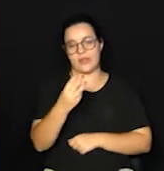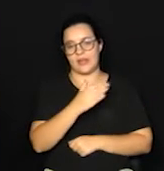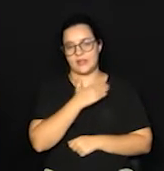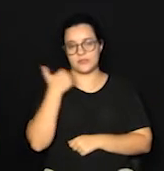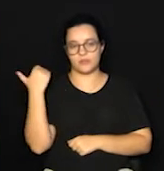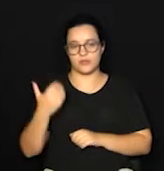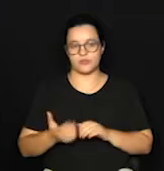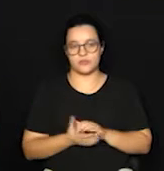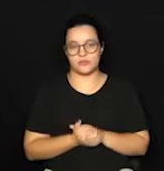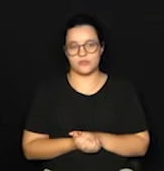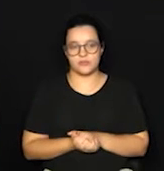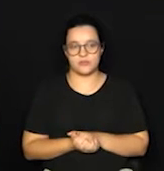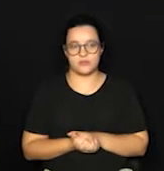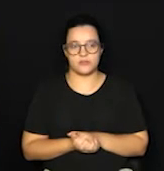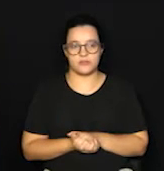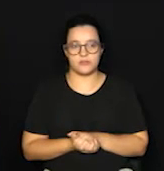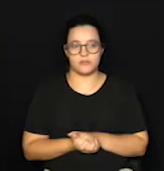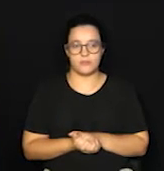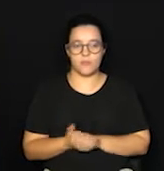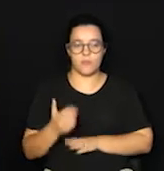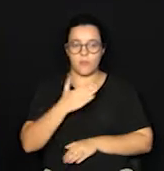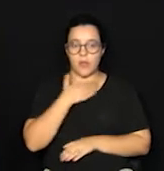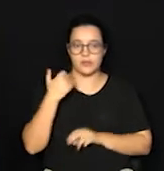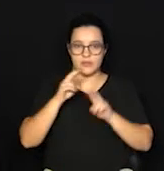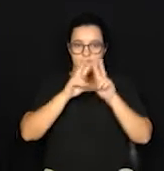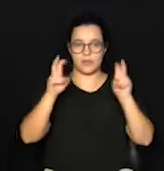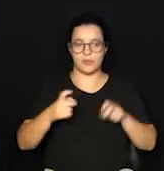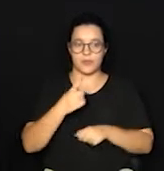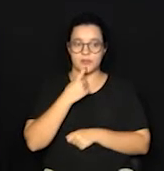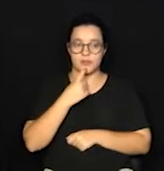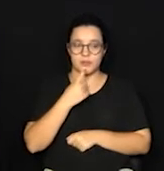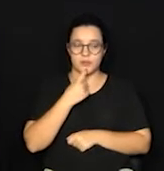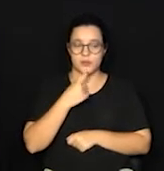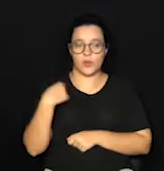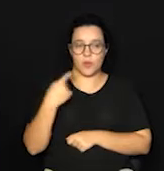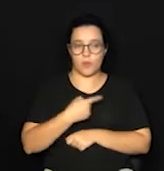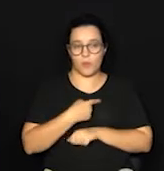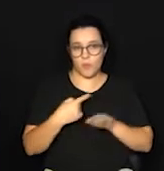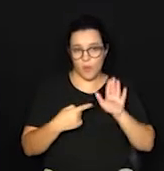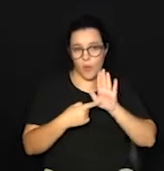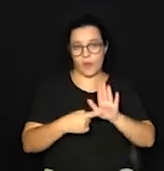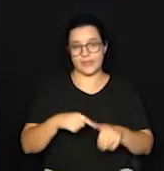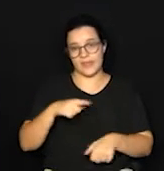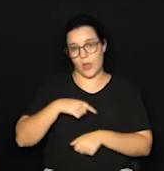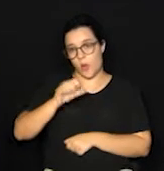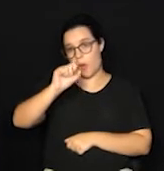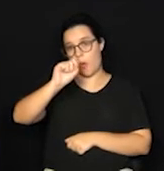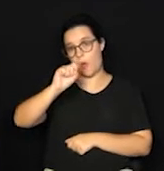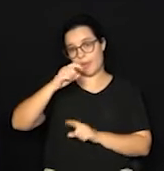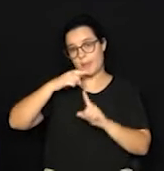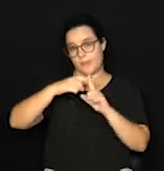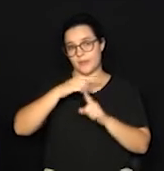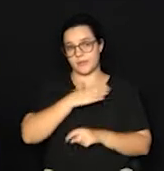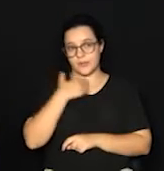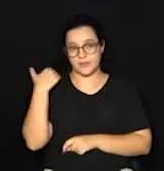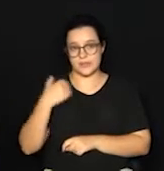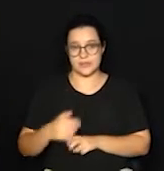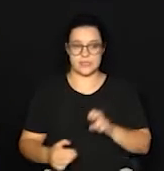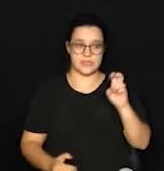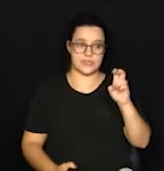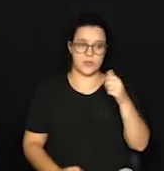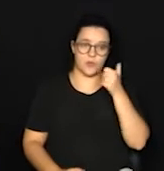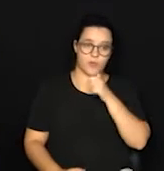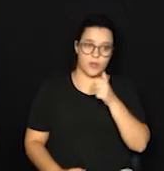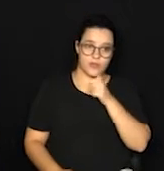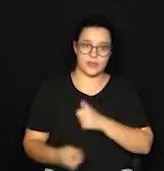óbitos. Sobre as mortes no município de Campinas, nós atualizamos este número, são 8 a mais, 5 mulheres e 3